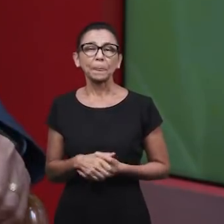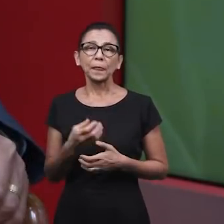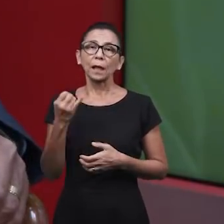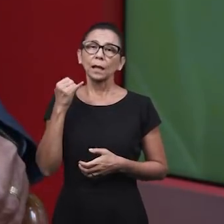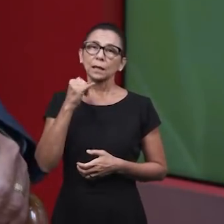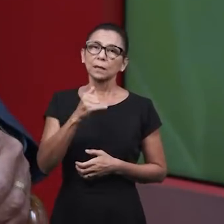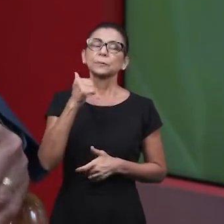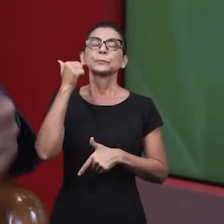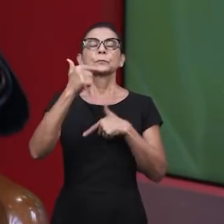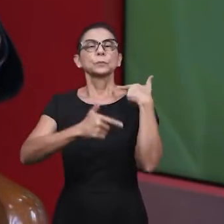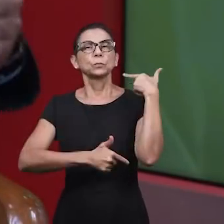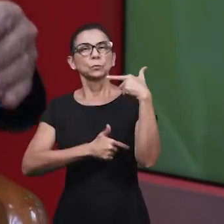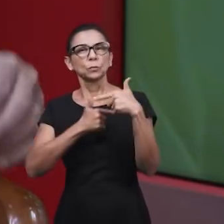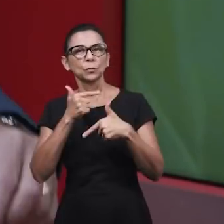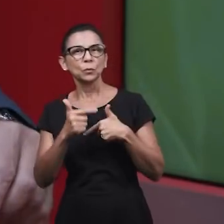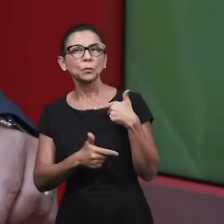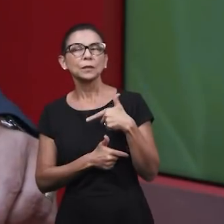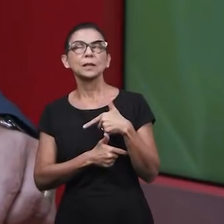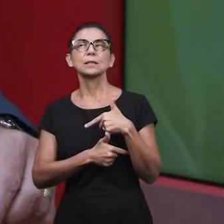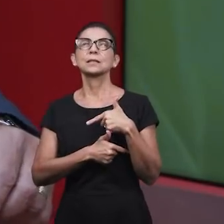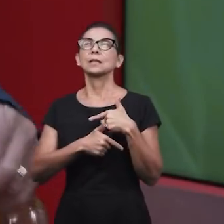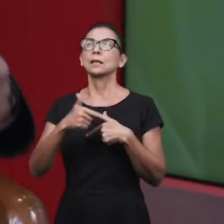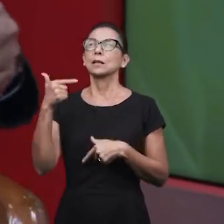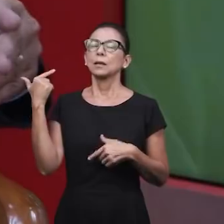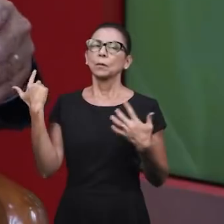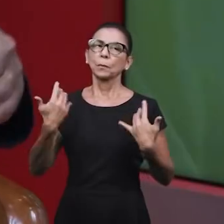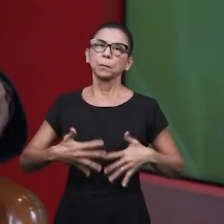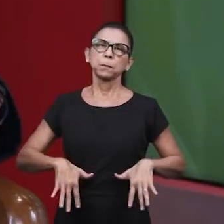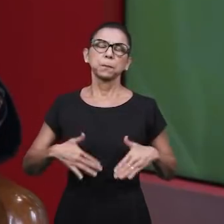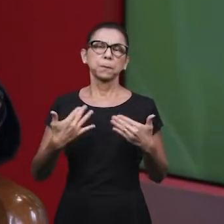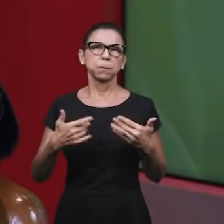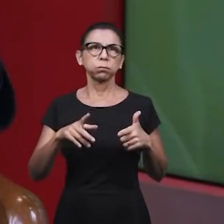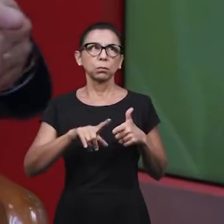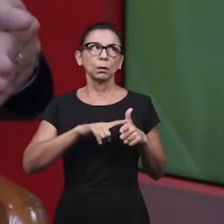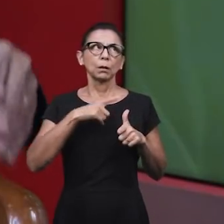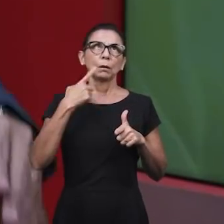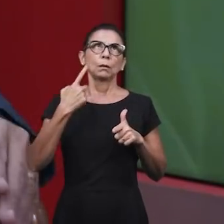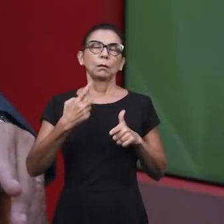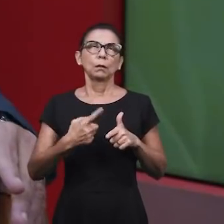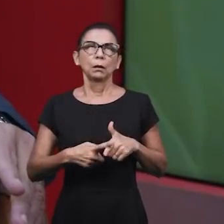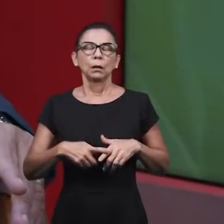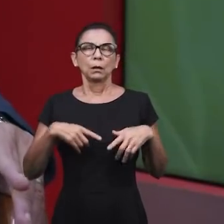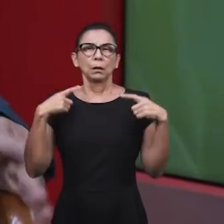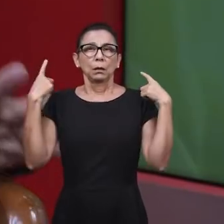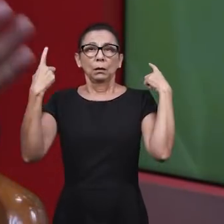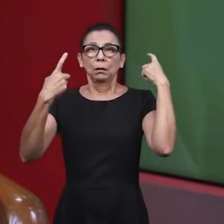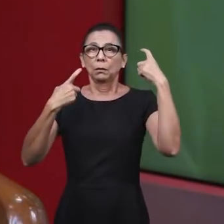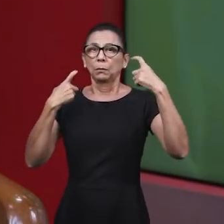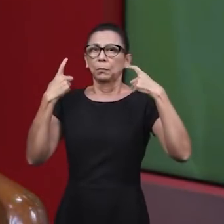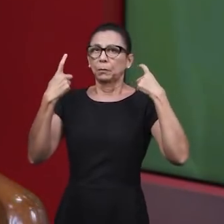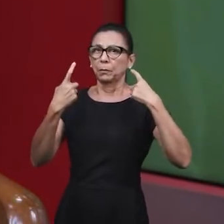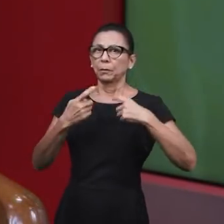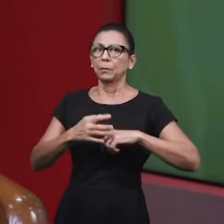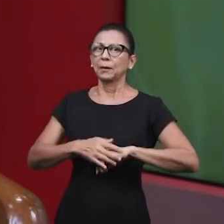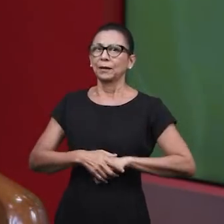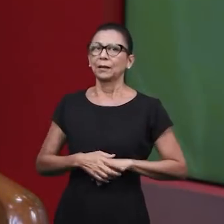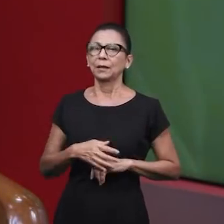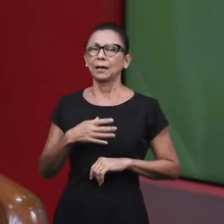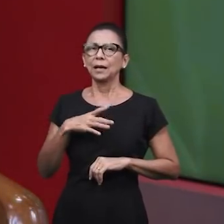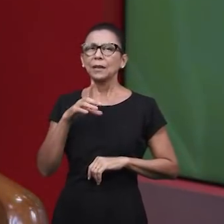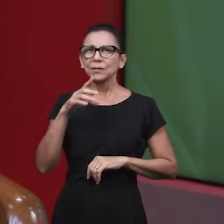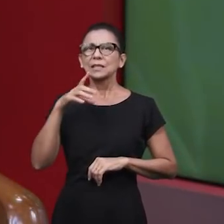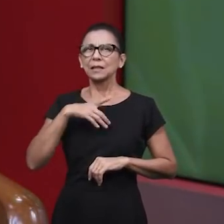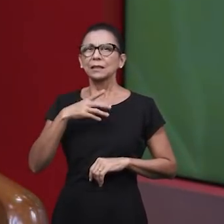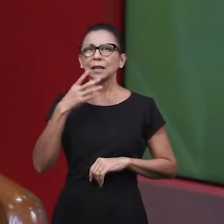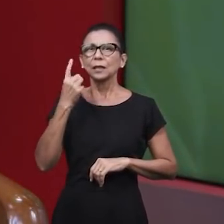suas lutas, você tem suas aflições, você tem os seus problemas, suas preocupações. Existe um dia para